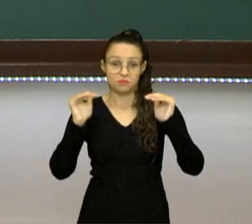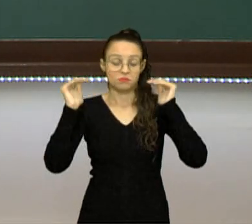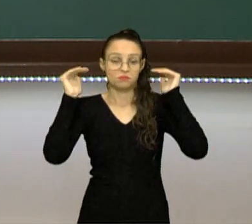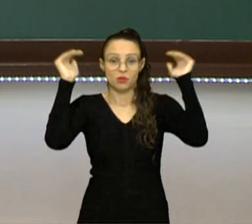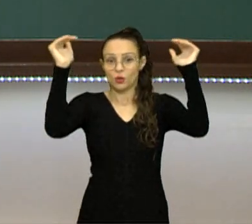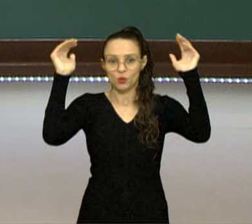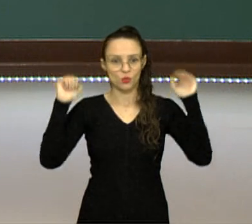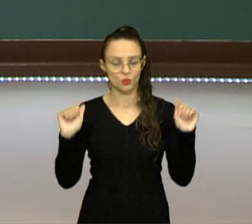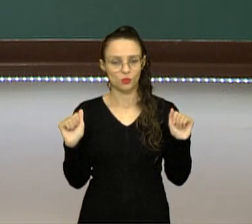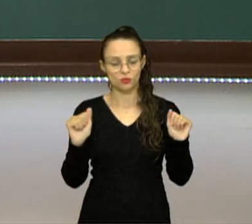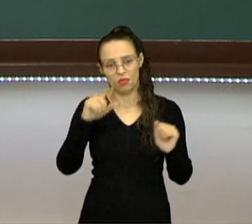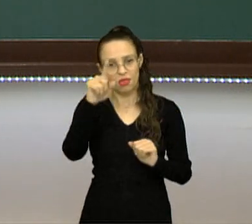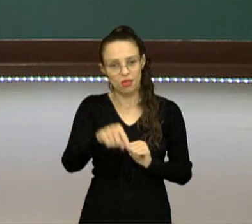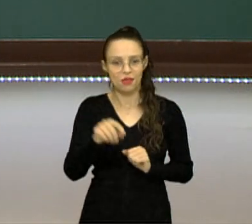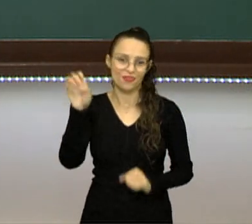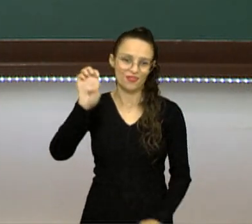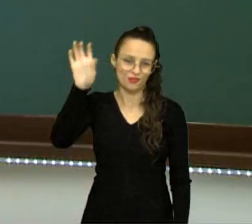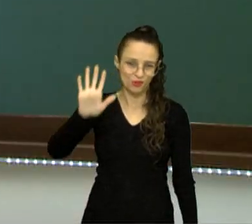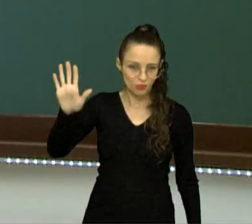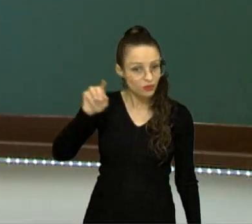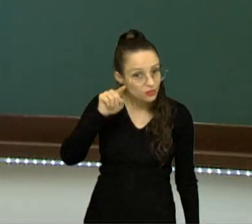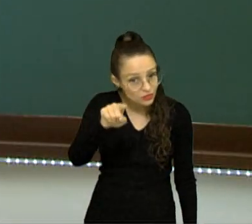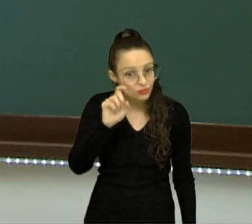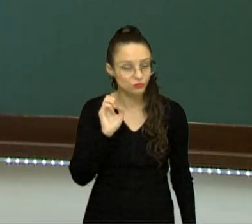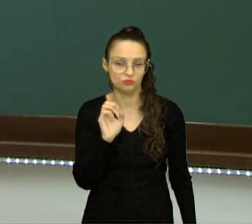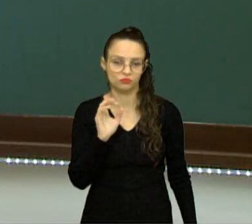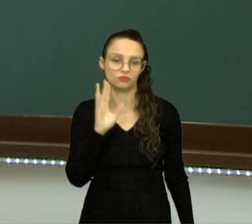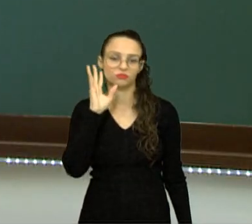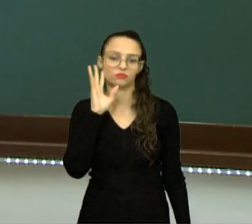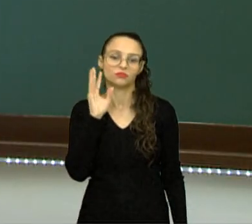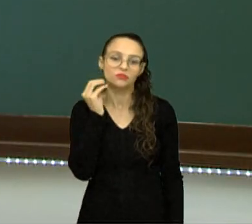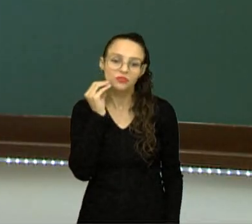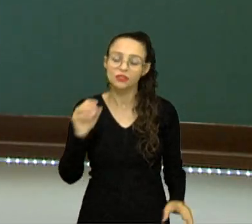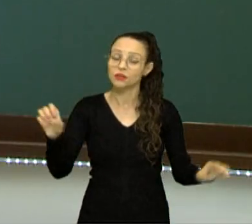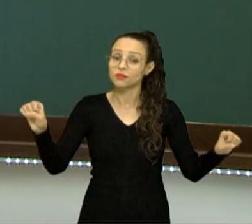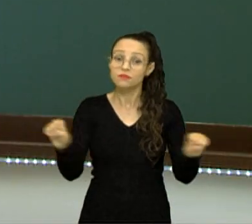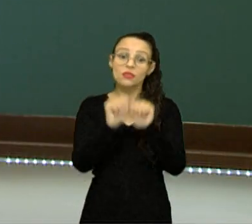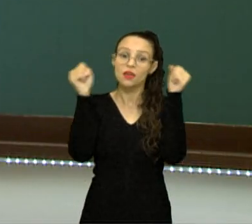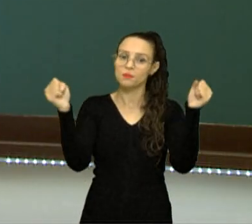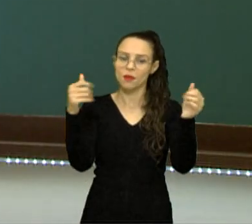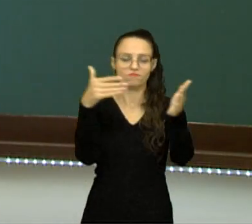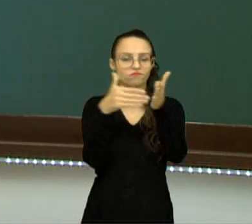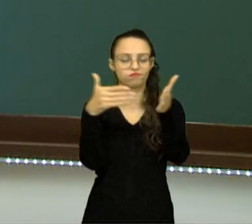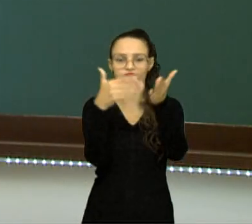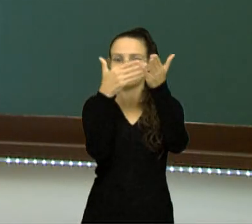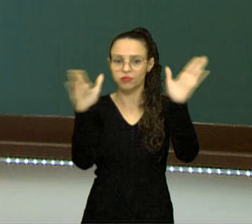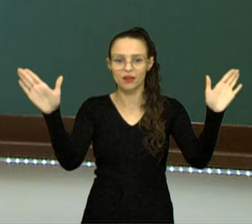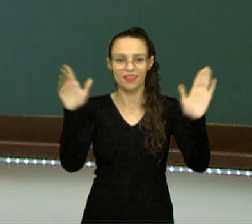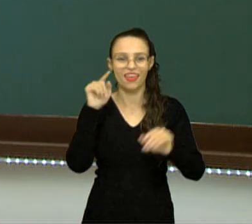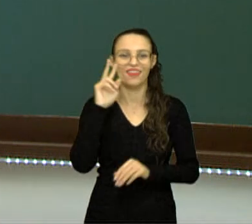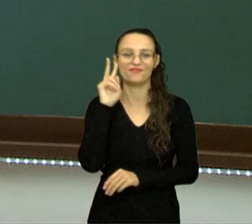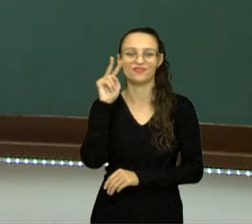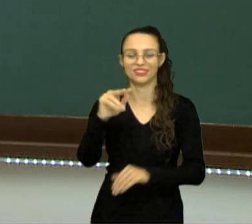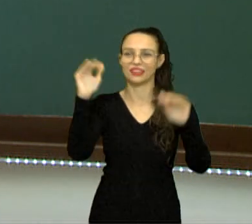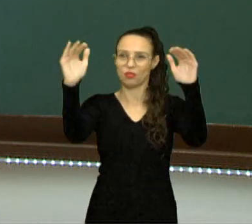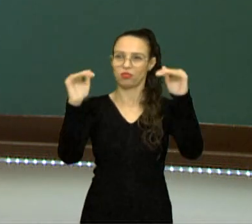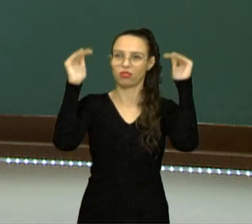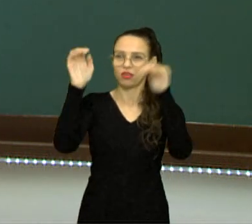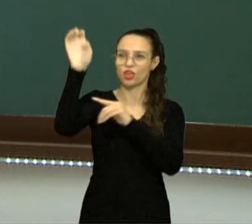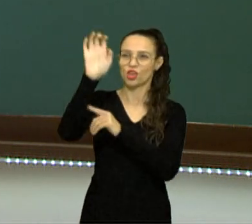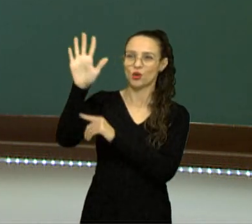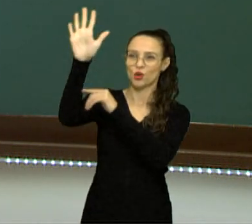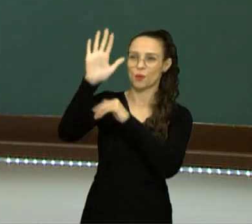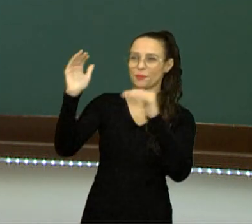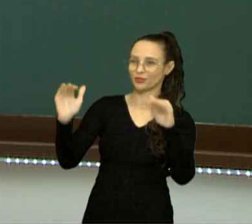evoluído, que seria no caso dos europeus. É isso que nós estamos tentando quebrar, a visão eurocêntrica, a visão que